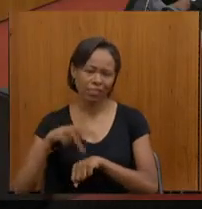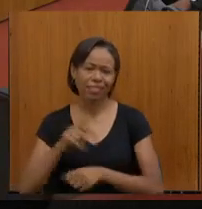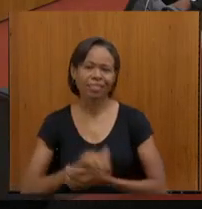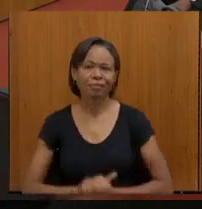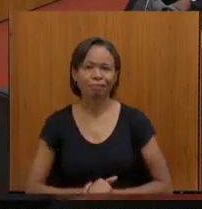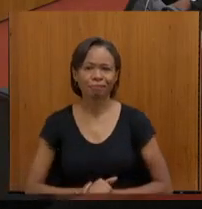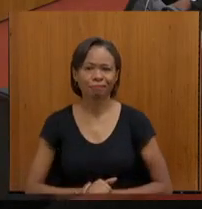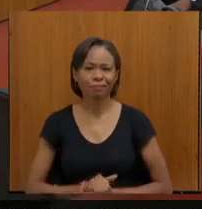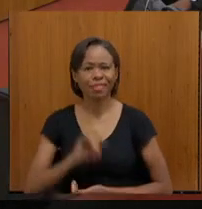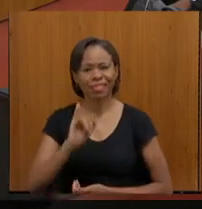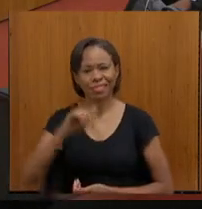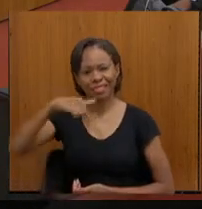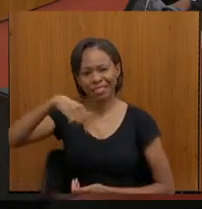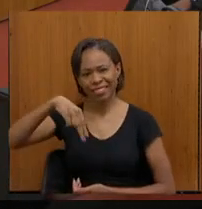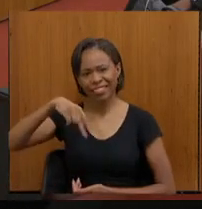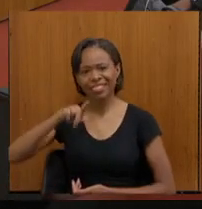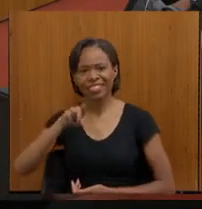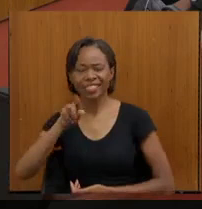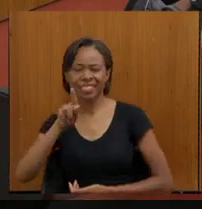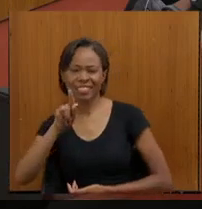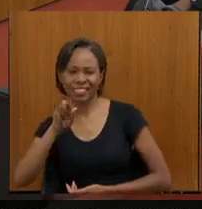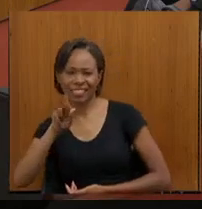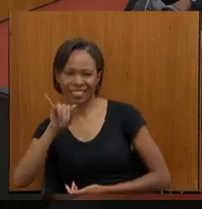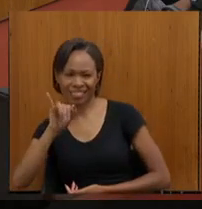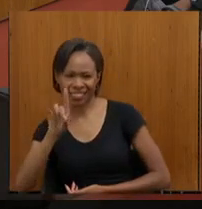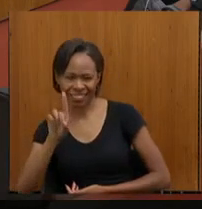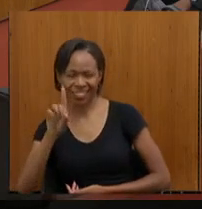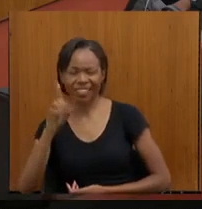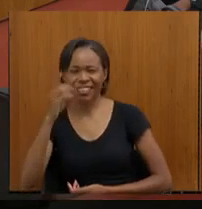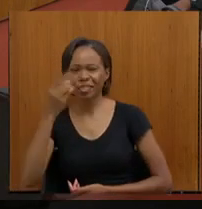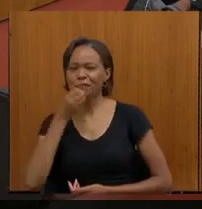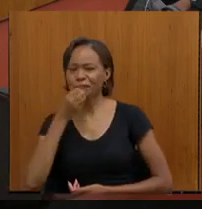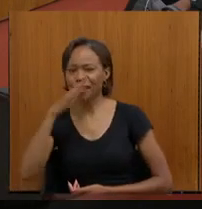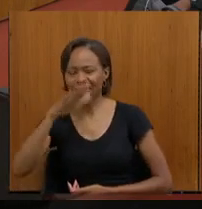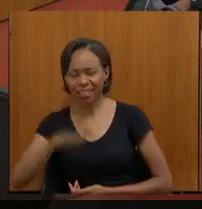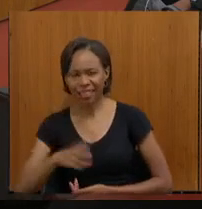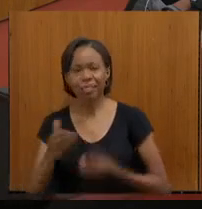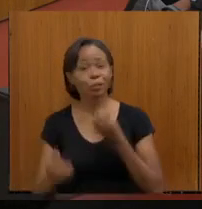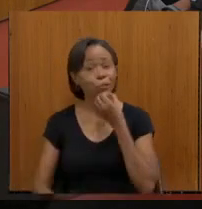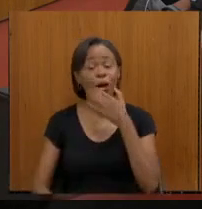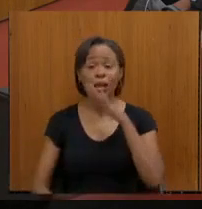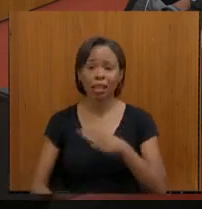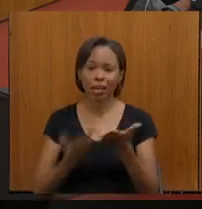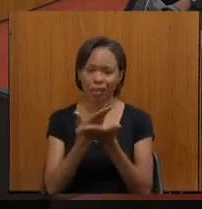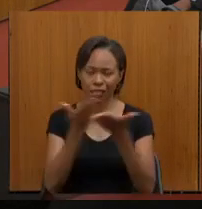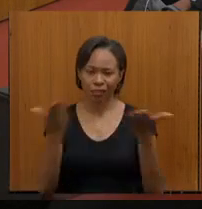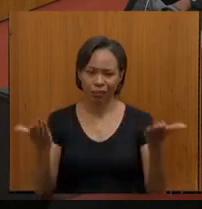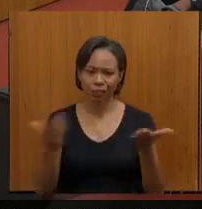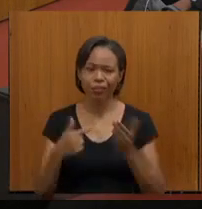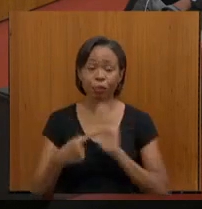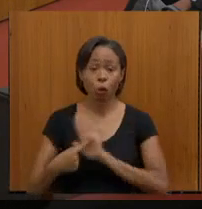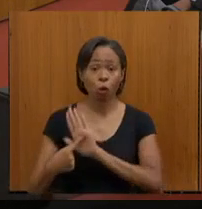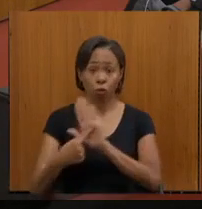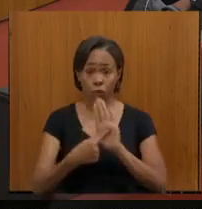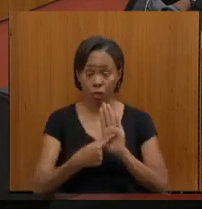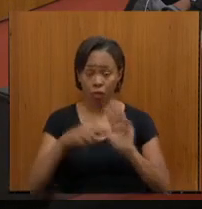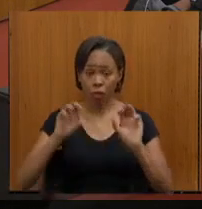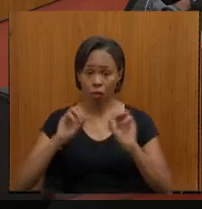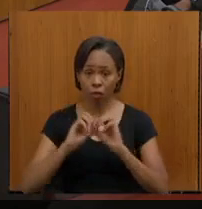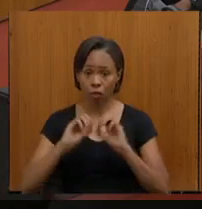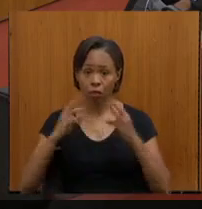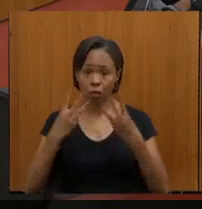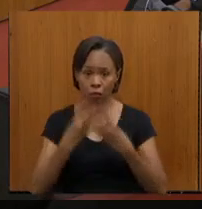metade do tarde a todos ele tem uma apresentação de PowerPoint do seguir pode ser colocada na tela